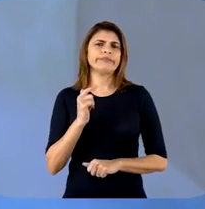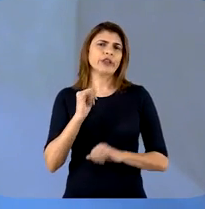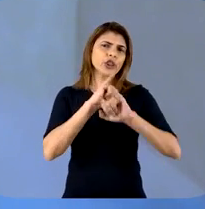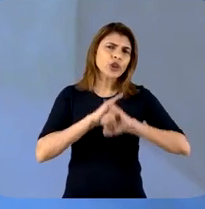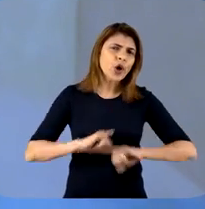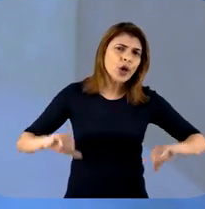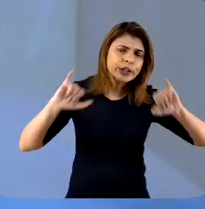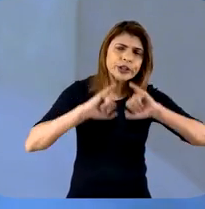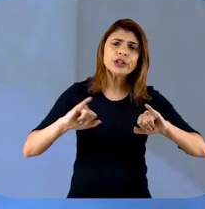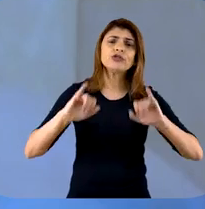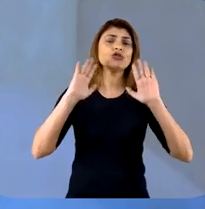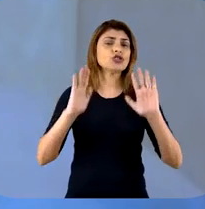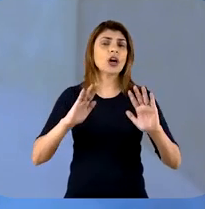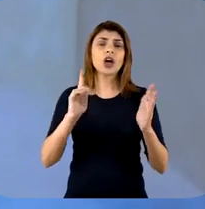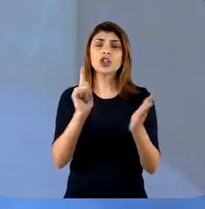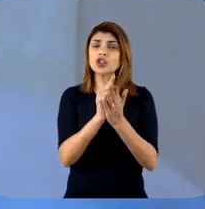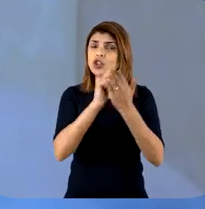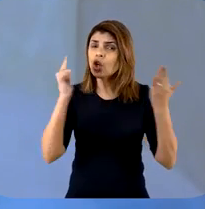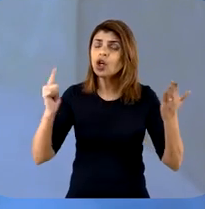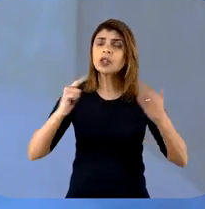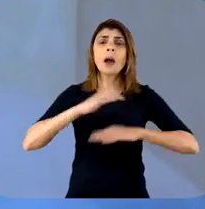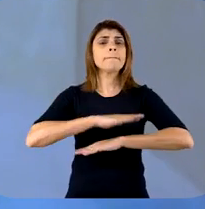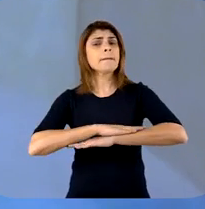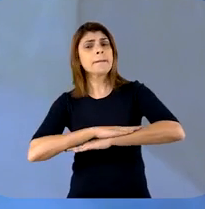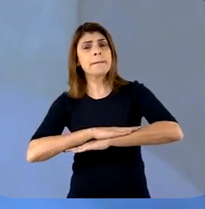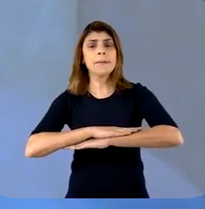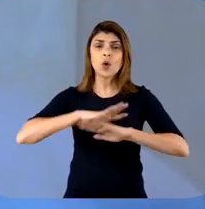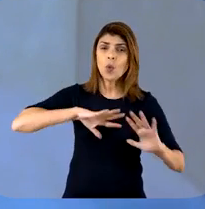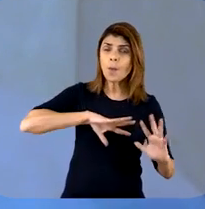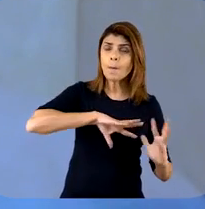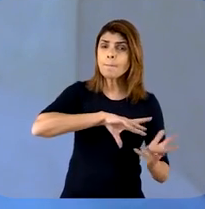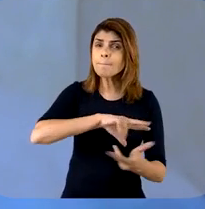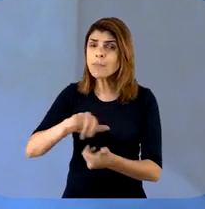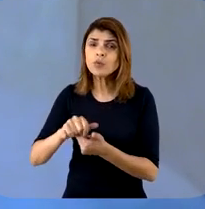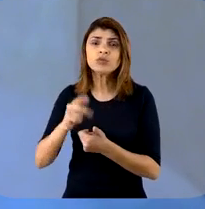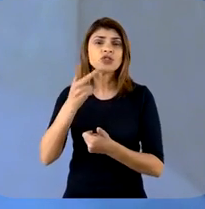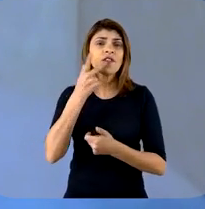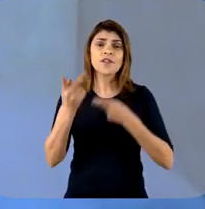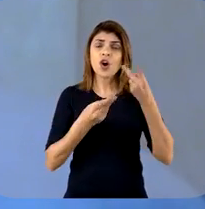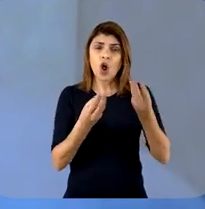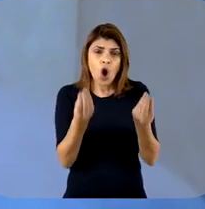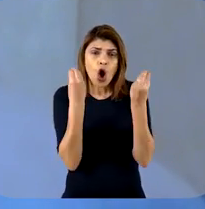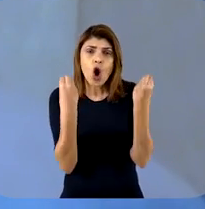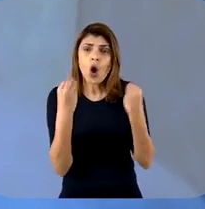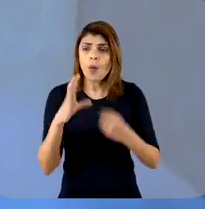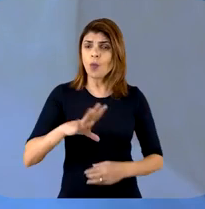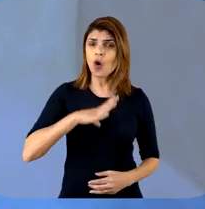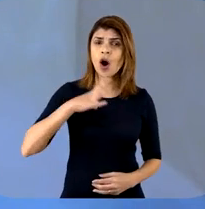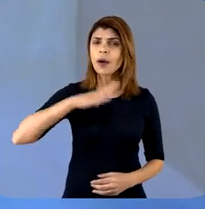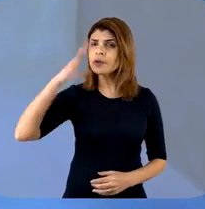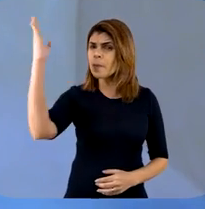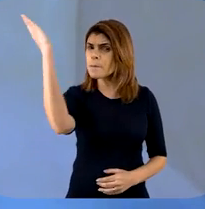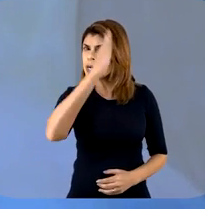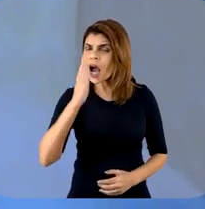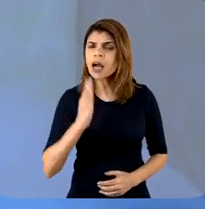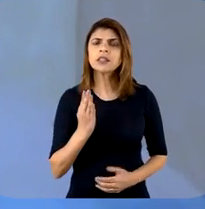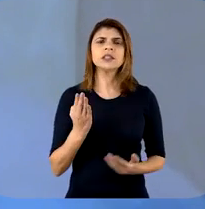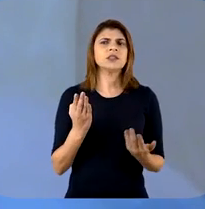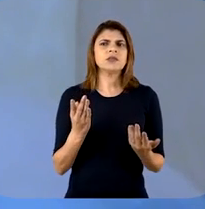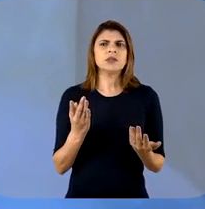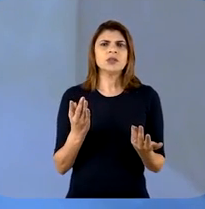notícias em todos os jornais do mundo dando conta do bate-cabeça que o Brasil politicamente e